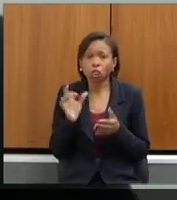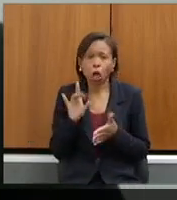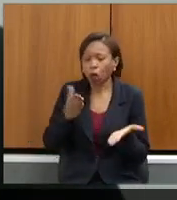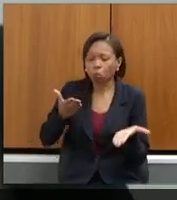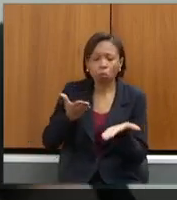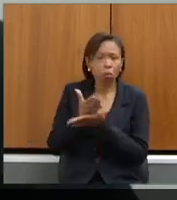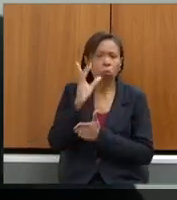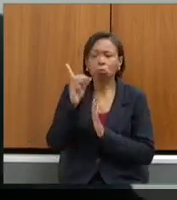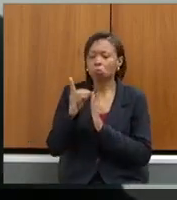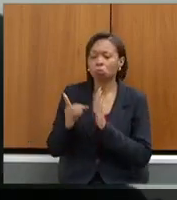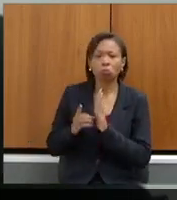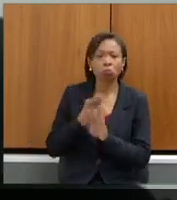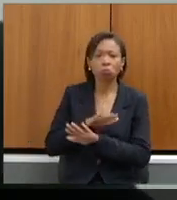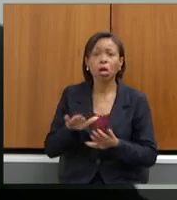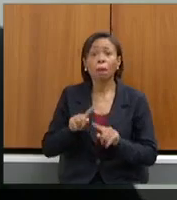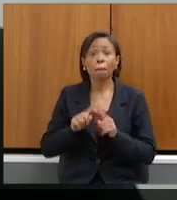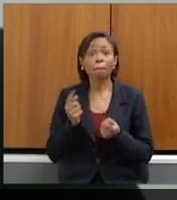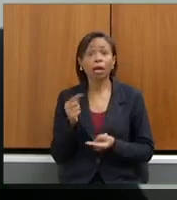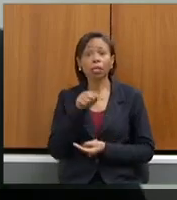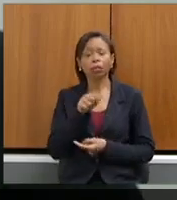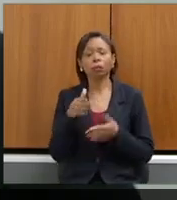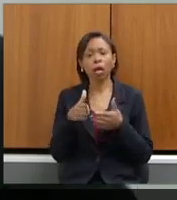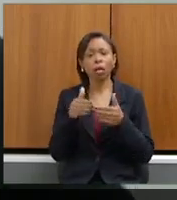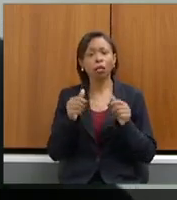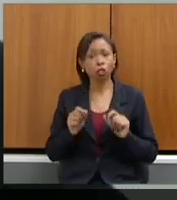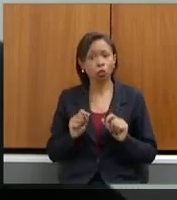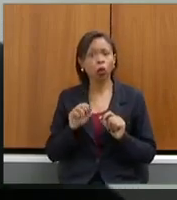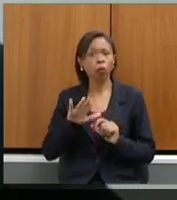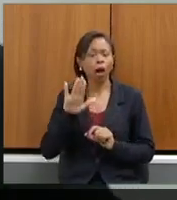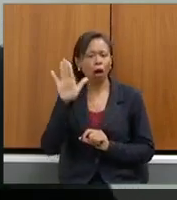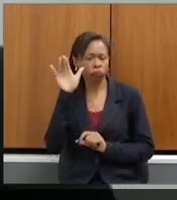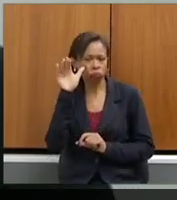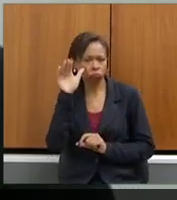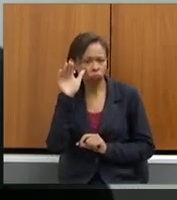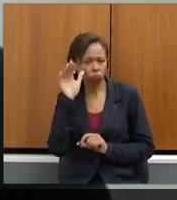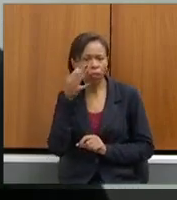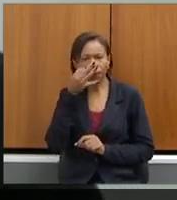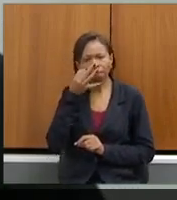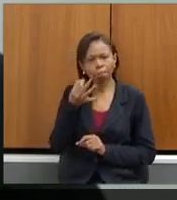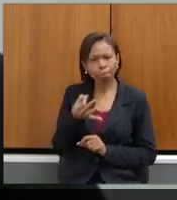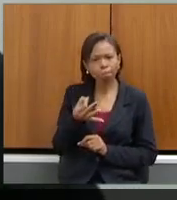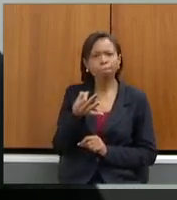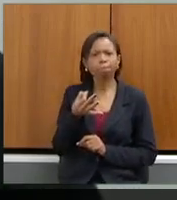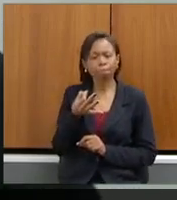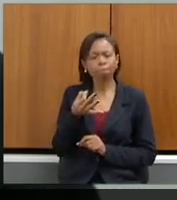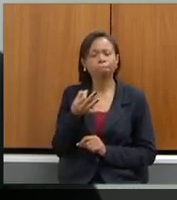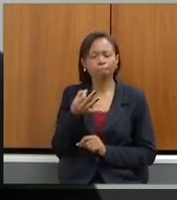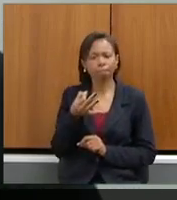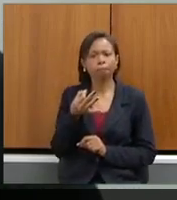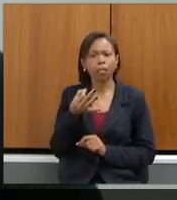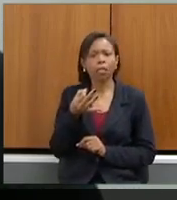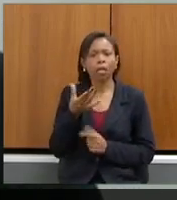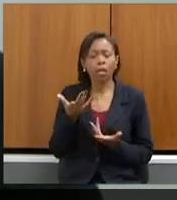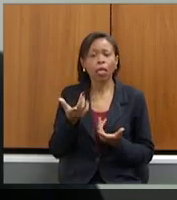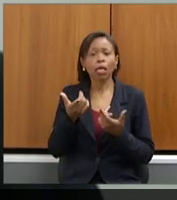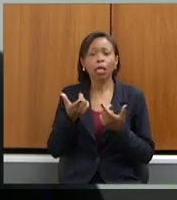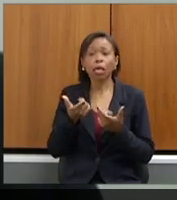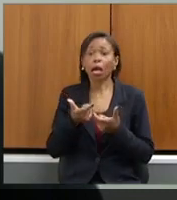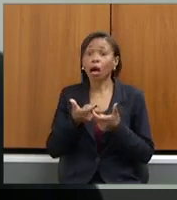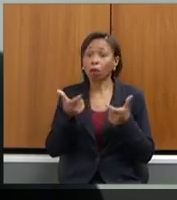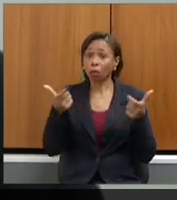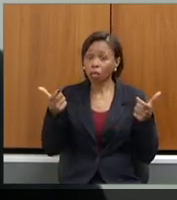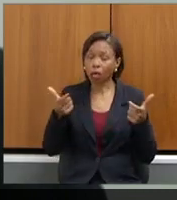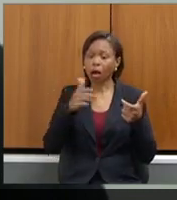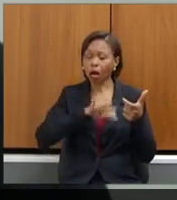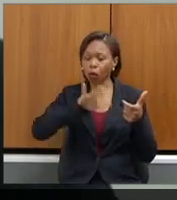mas simplesmente pediu para ouvir e na forma de consenso é expandir a